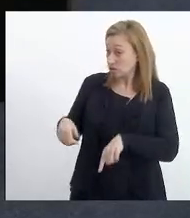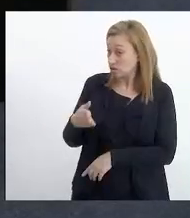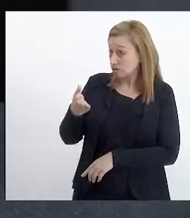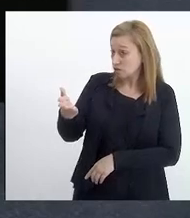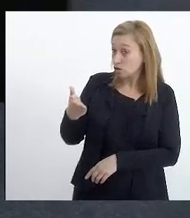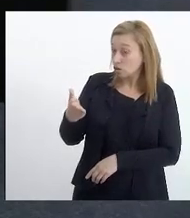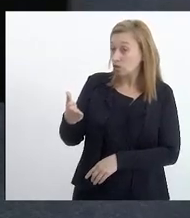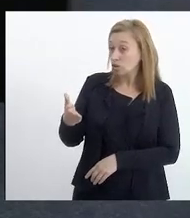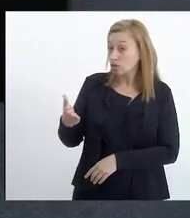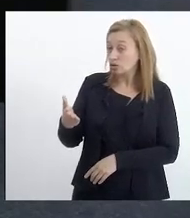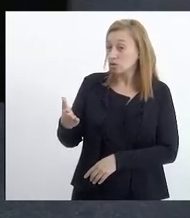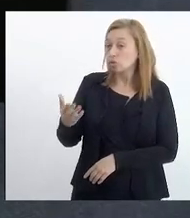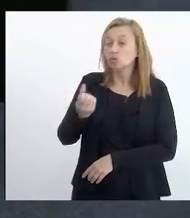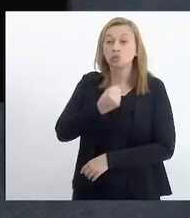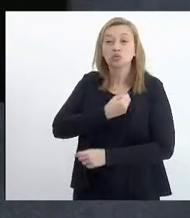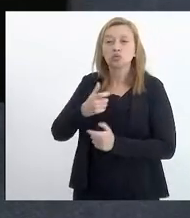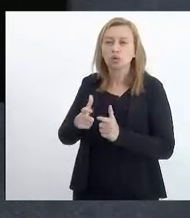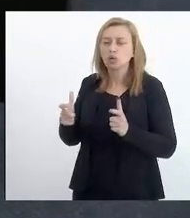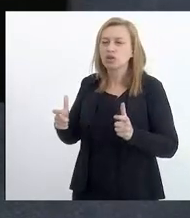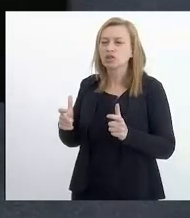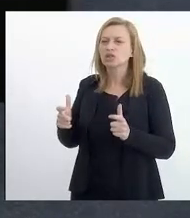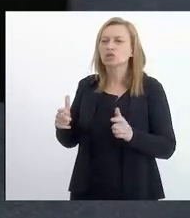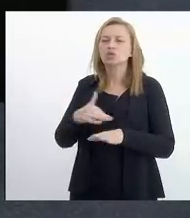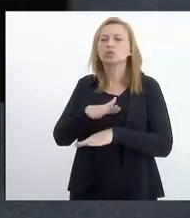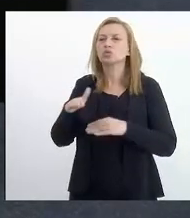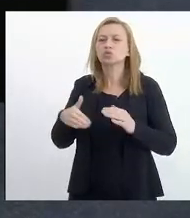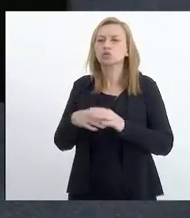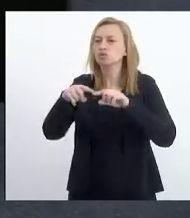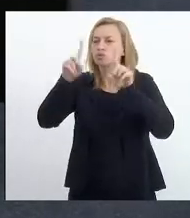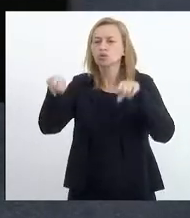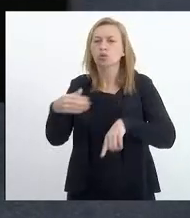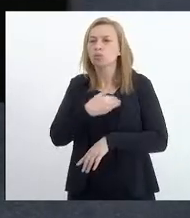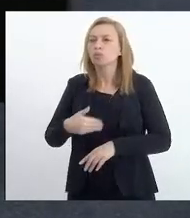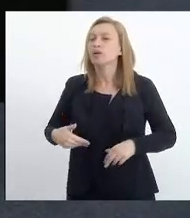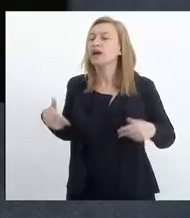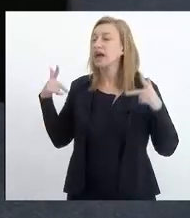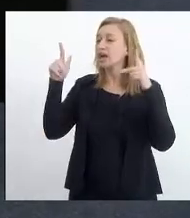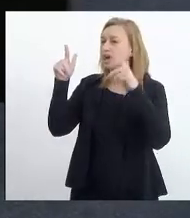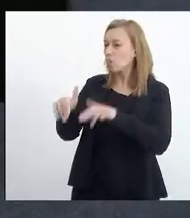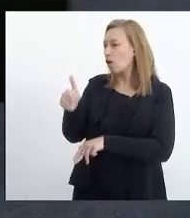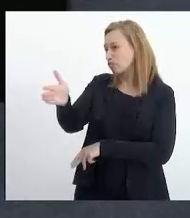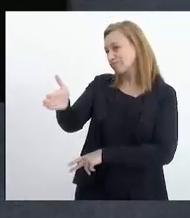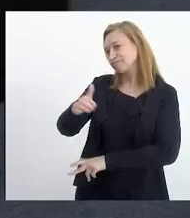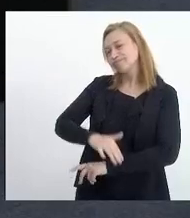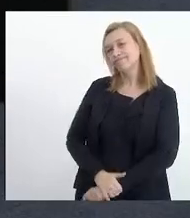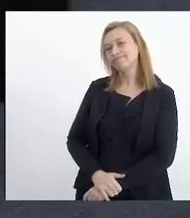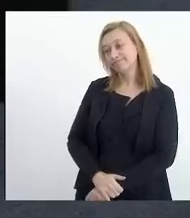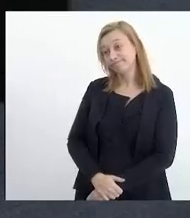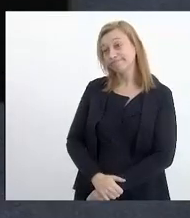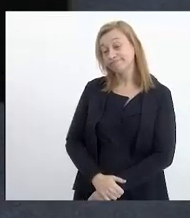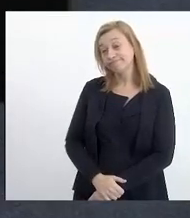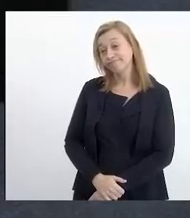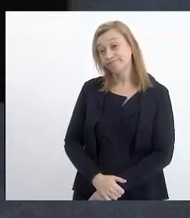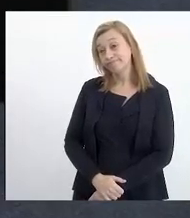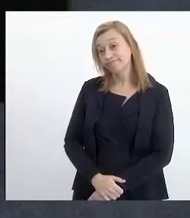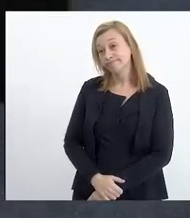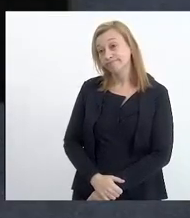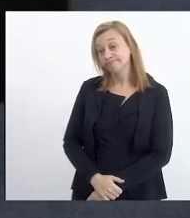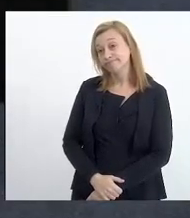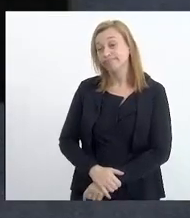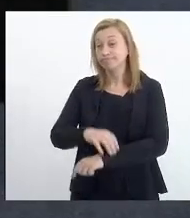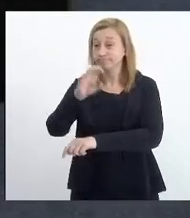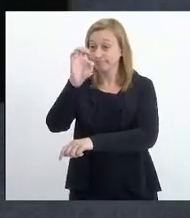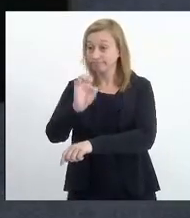se fosse a maioria dos servidores públicos fosse dessa forma. Ou seja, o